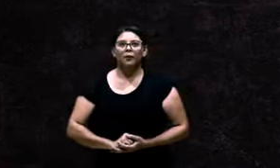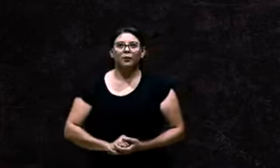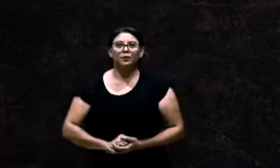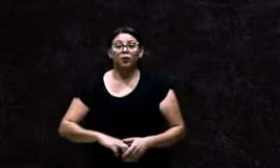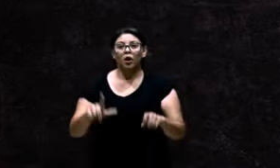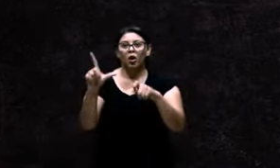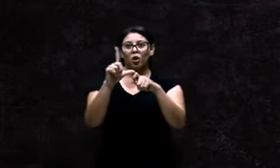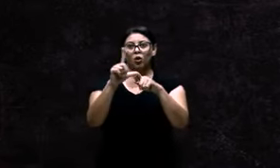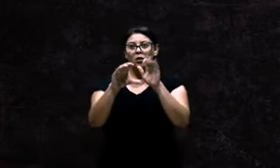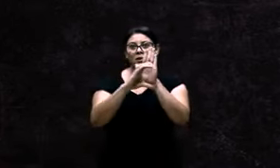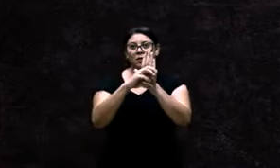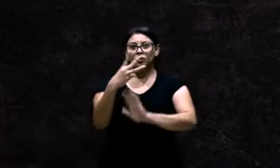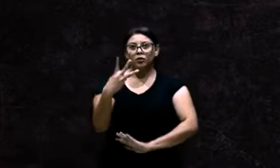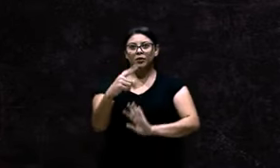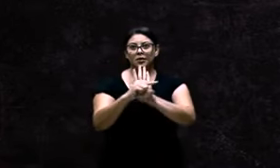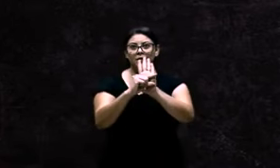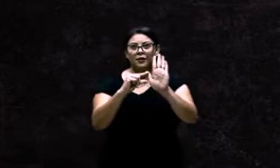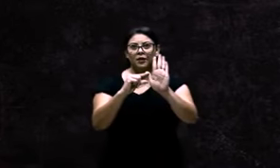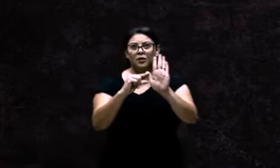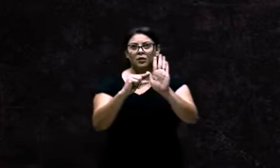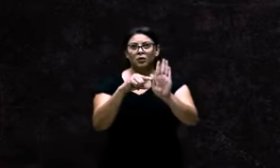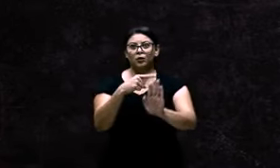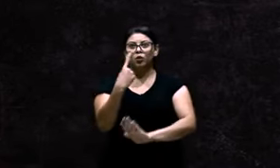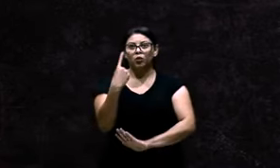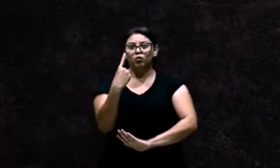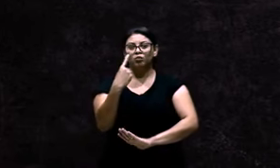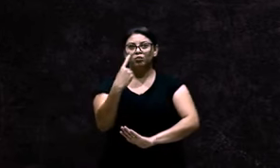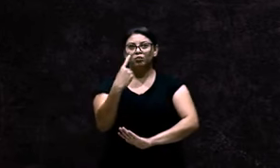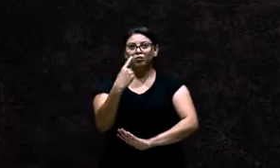Lucas capítulo de número 3, a partir do versos de número 1.